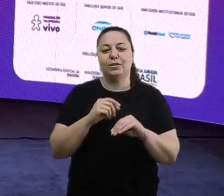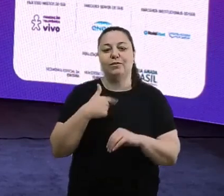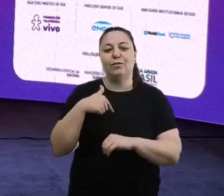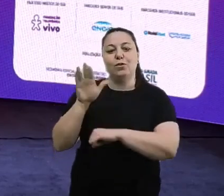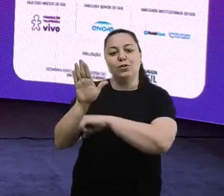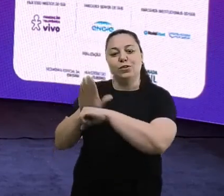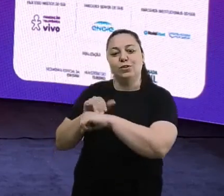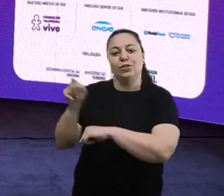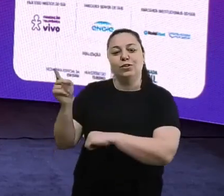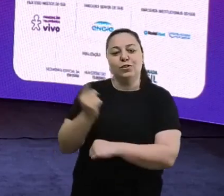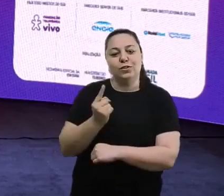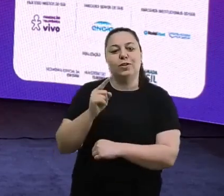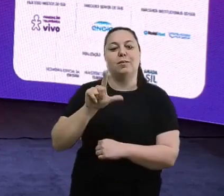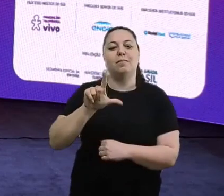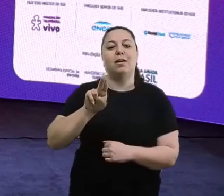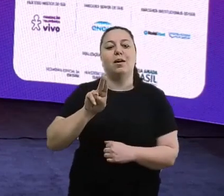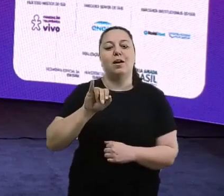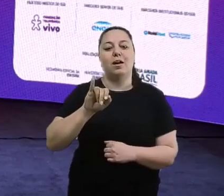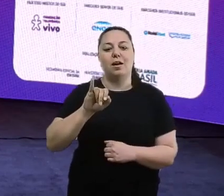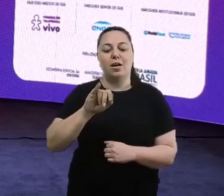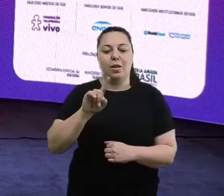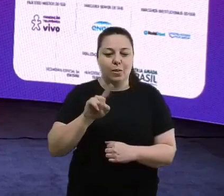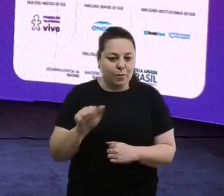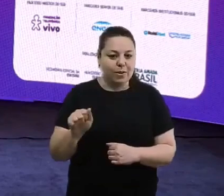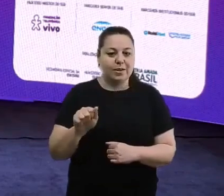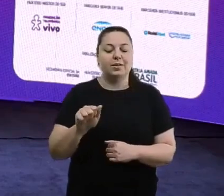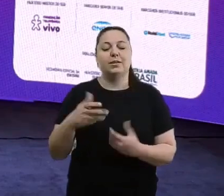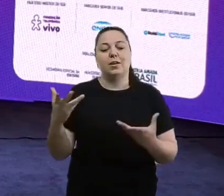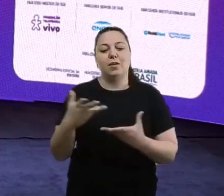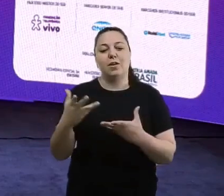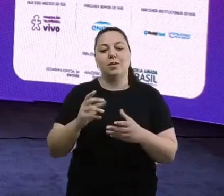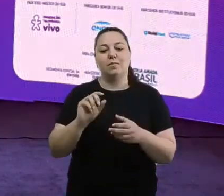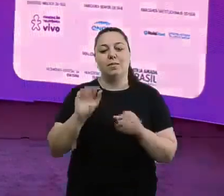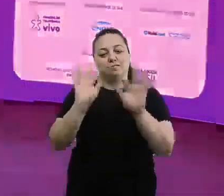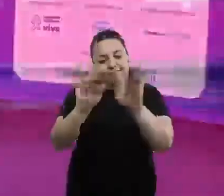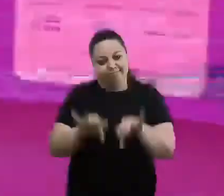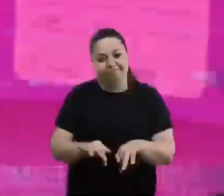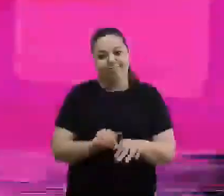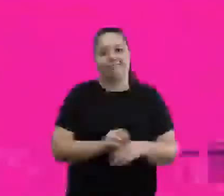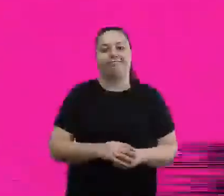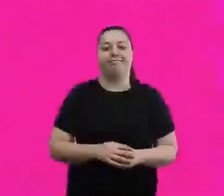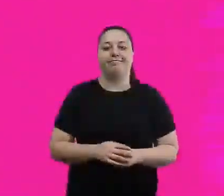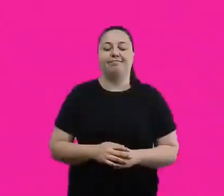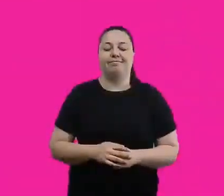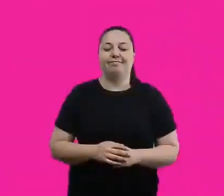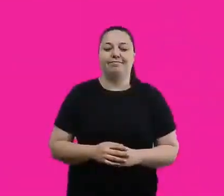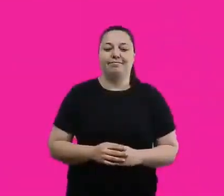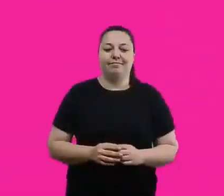fazer o encerramento. Tchau. Tchau, tchau.